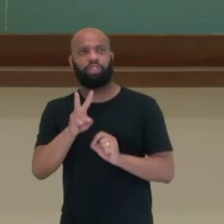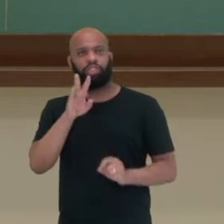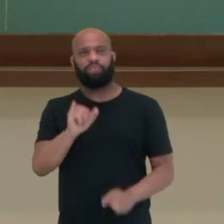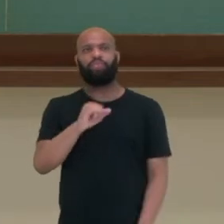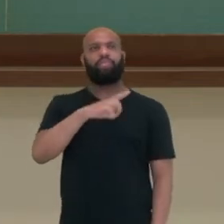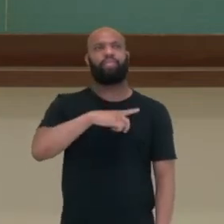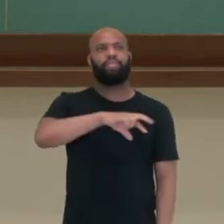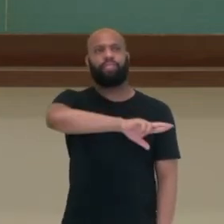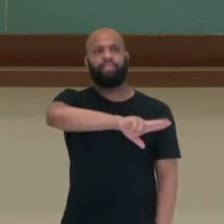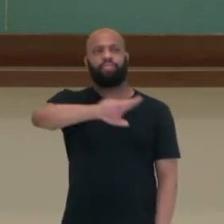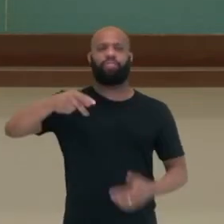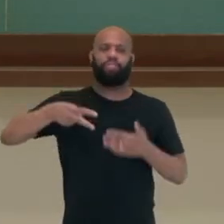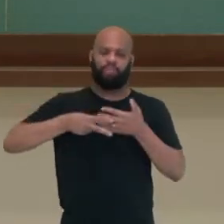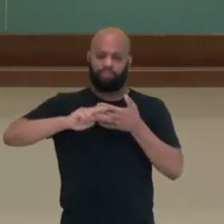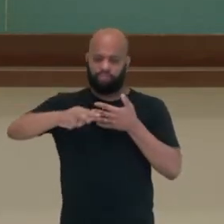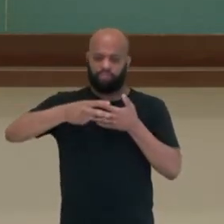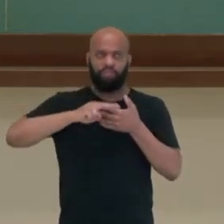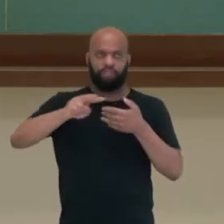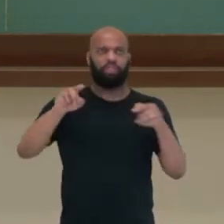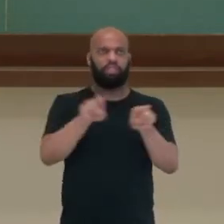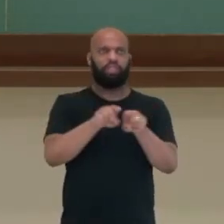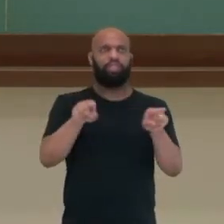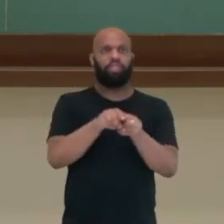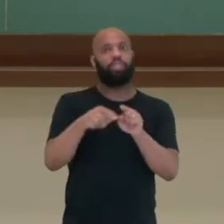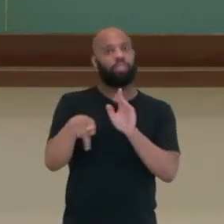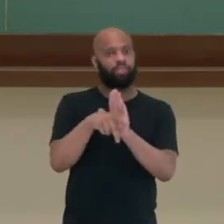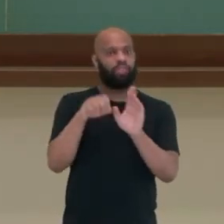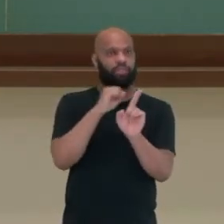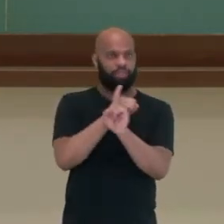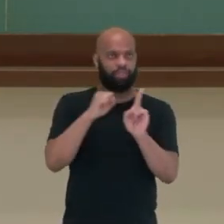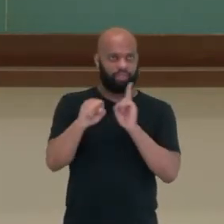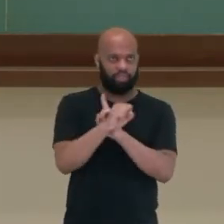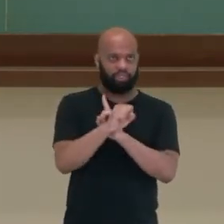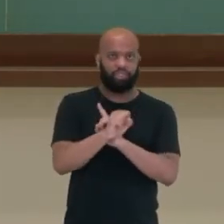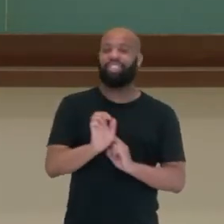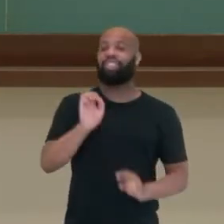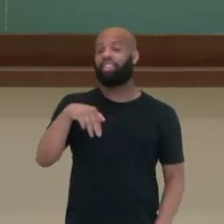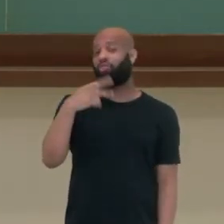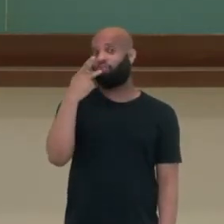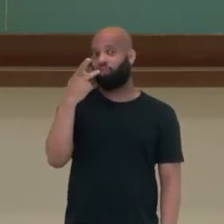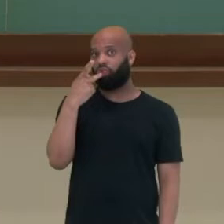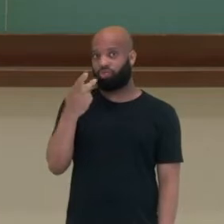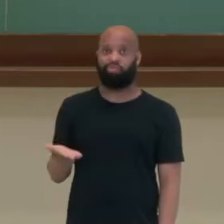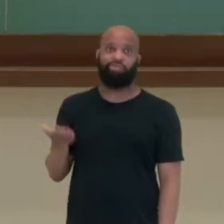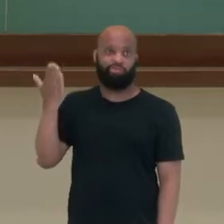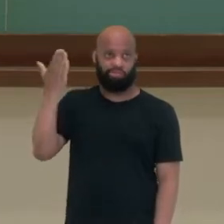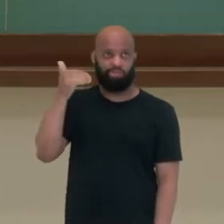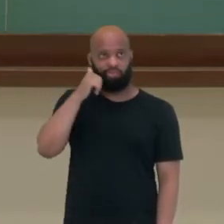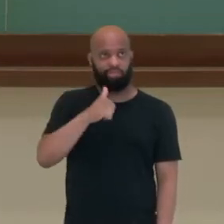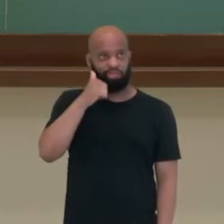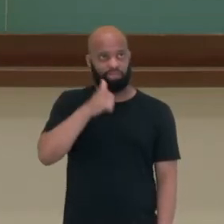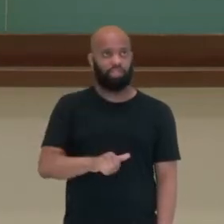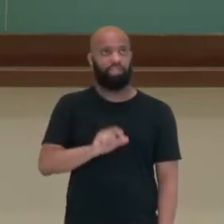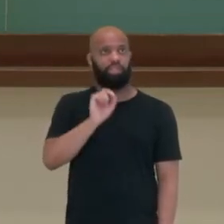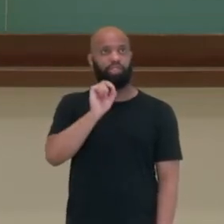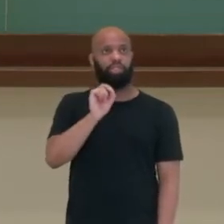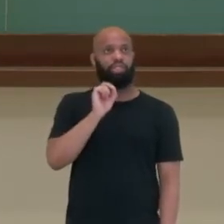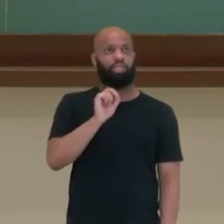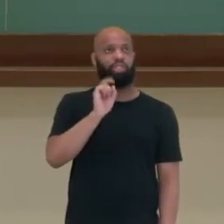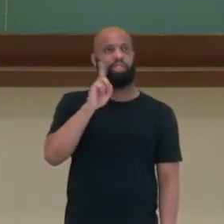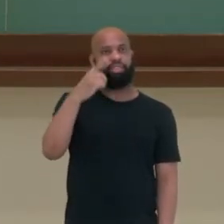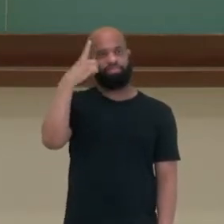uma série de consequências na sociedade, segundo a própria entrevistada, segundo